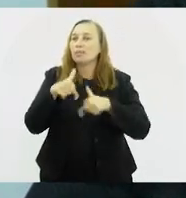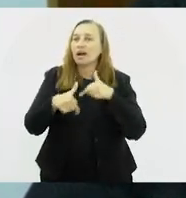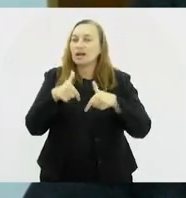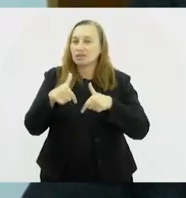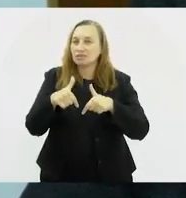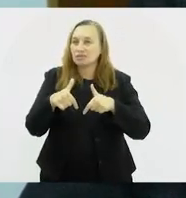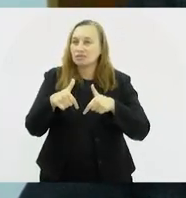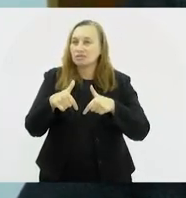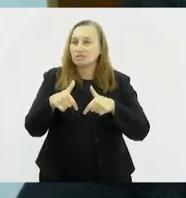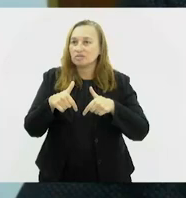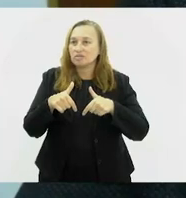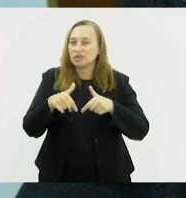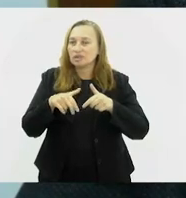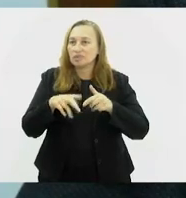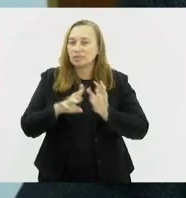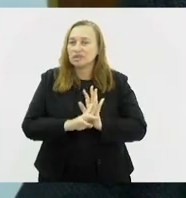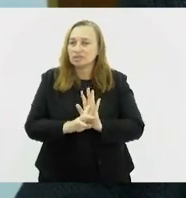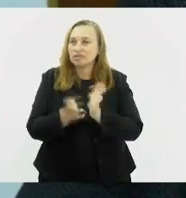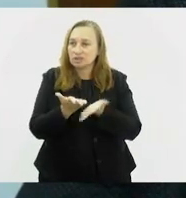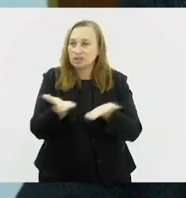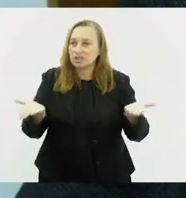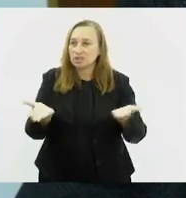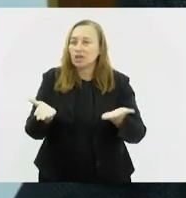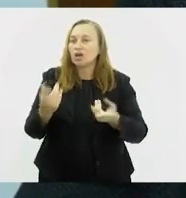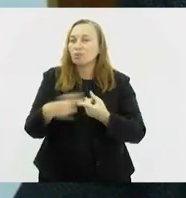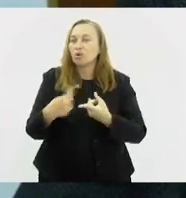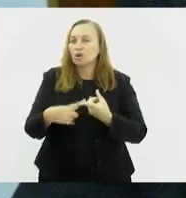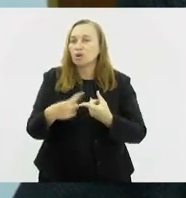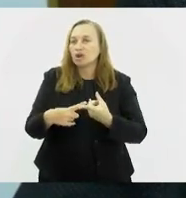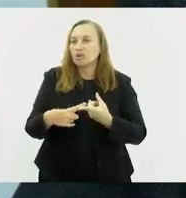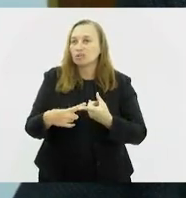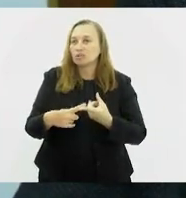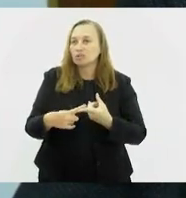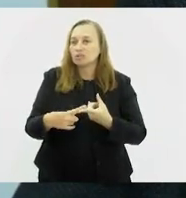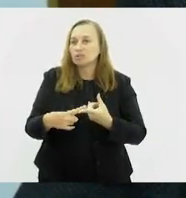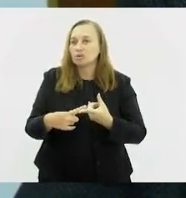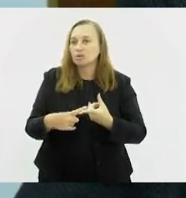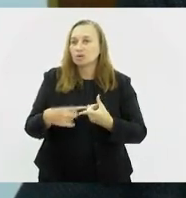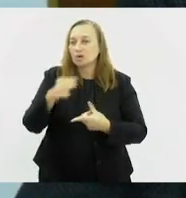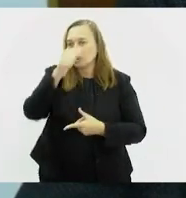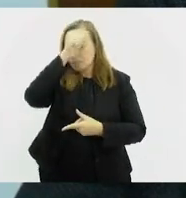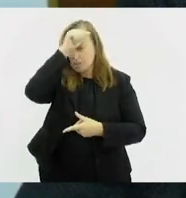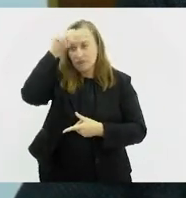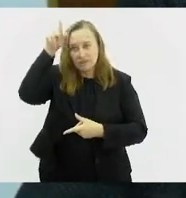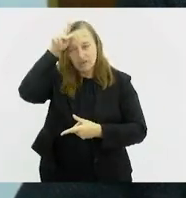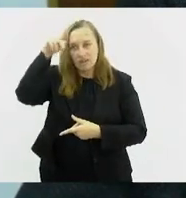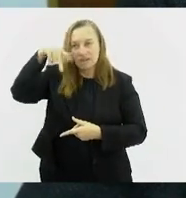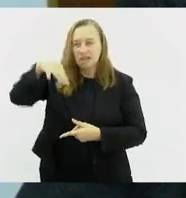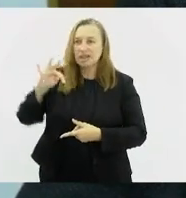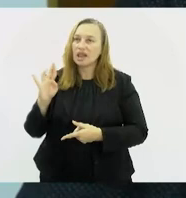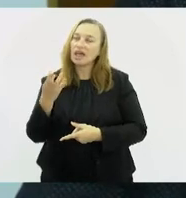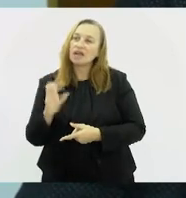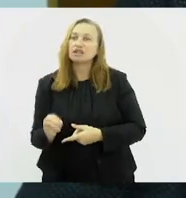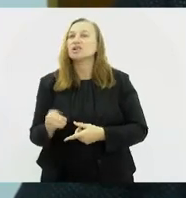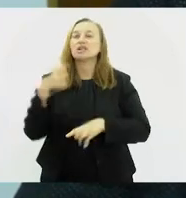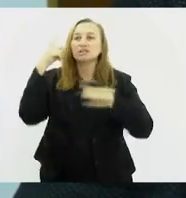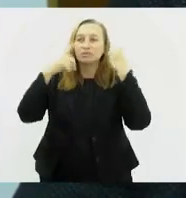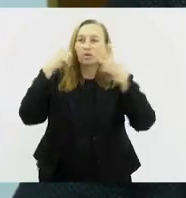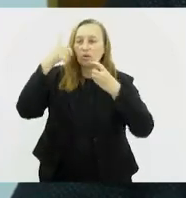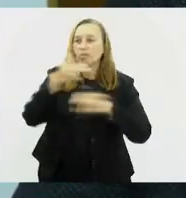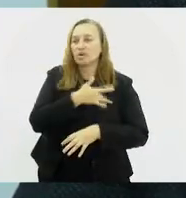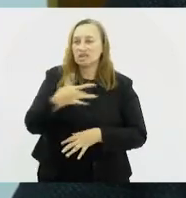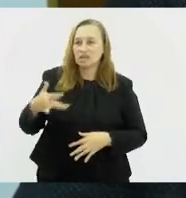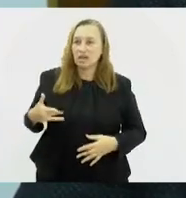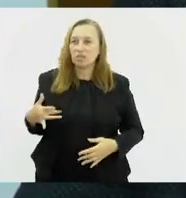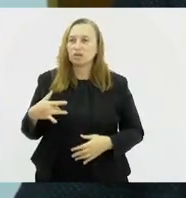vocês, porque o nosso prefeito Neto se preocupa muito com a saúde, com o envelhecimento saudável da